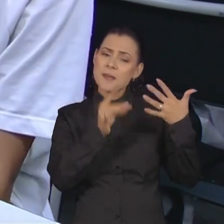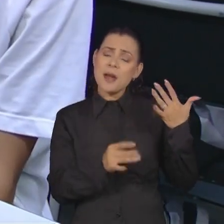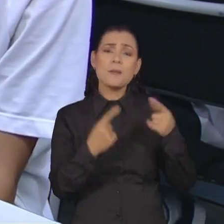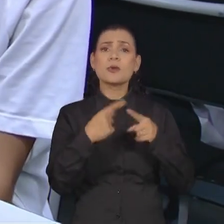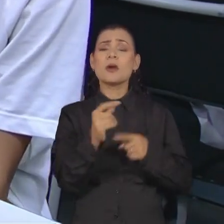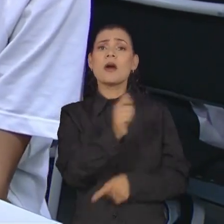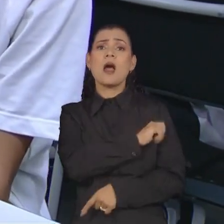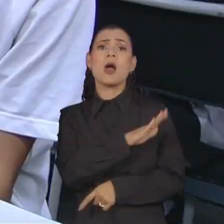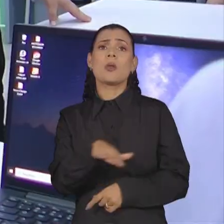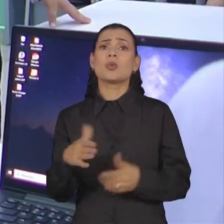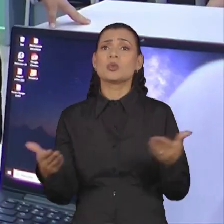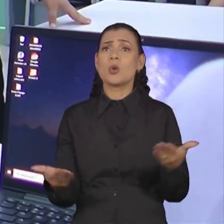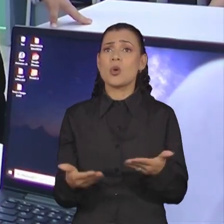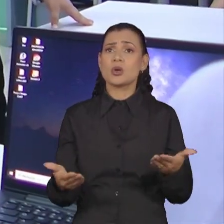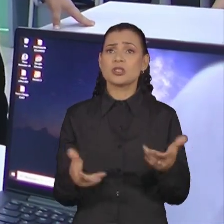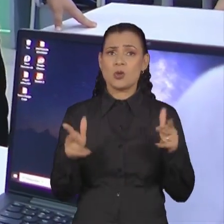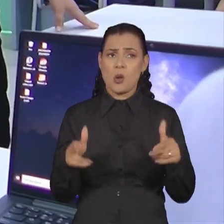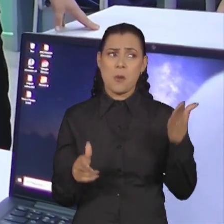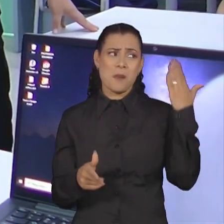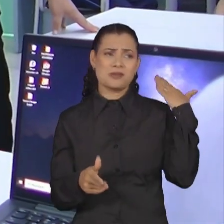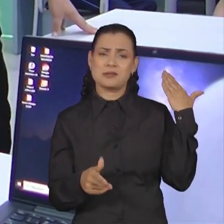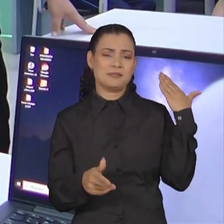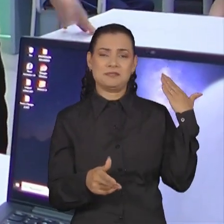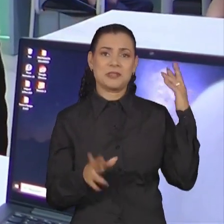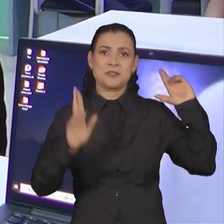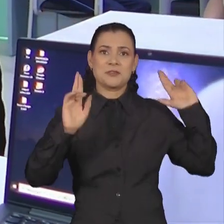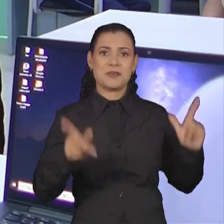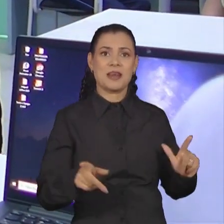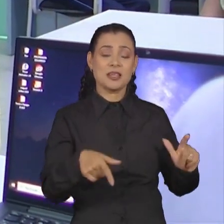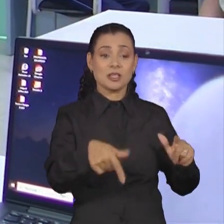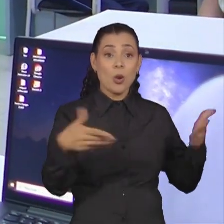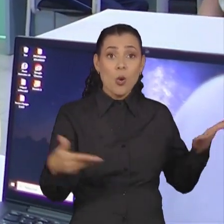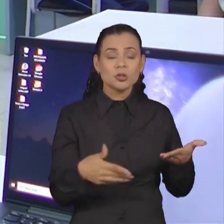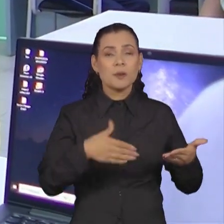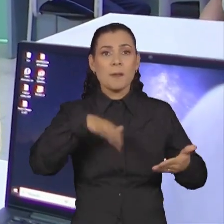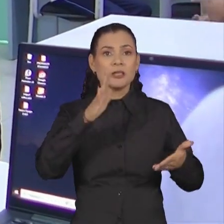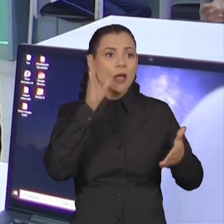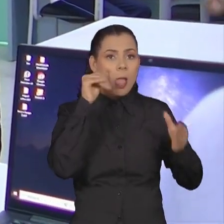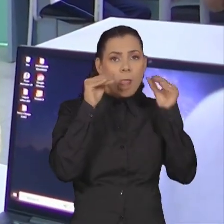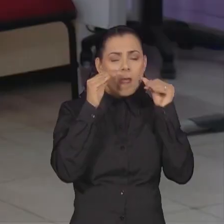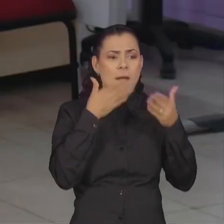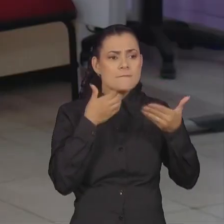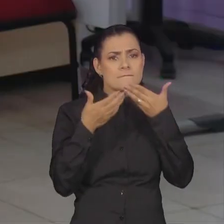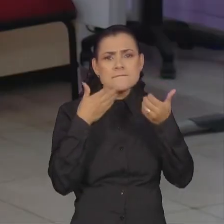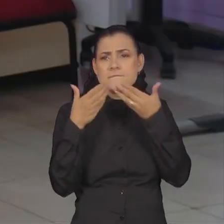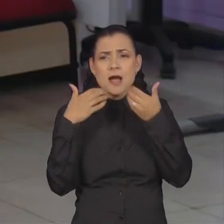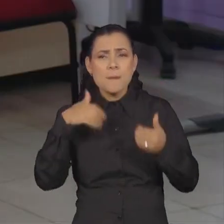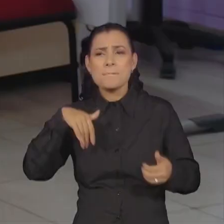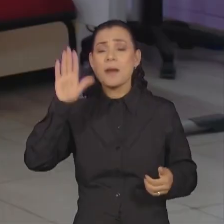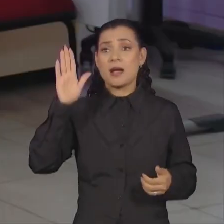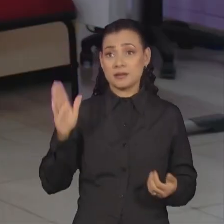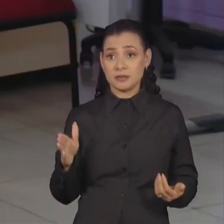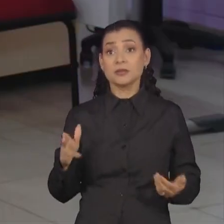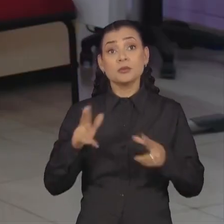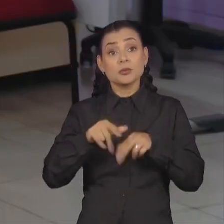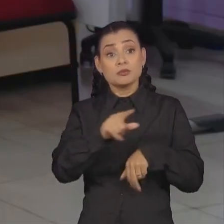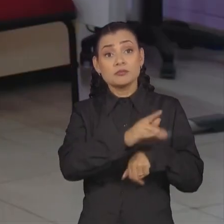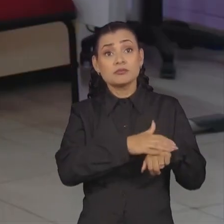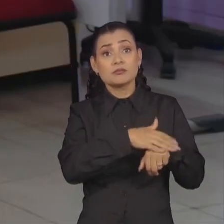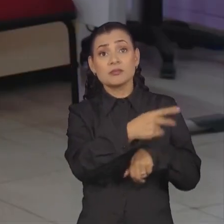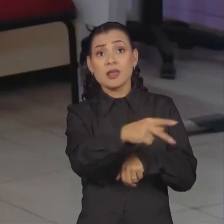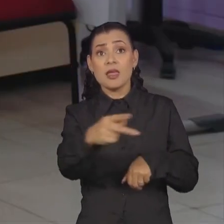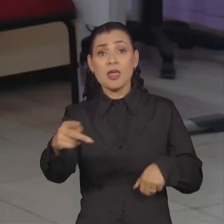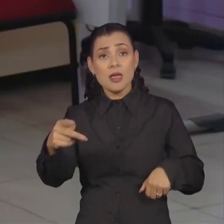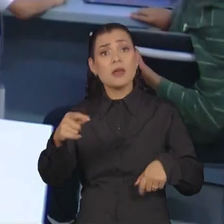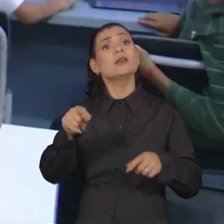estudante hoje ele não é o mesmo de ontem. Ele procura saber mais, ele é mais curioso. E às vezes eles trazem a demanda